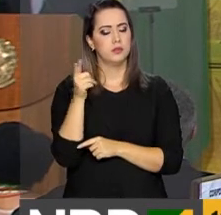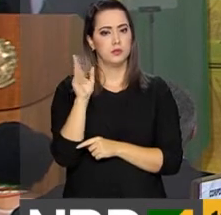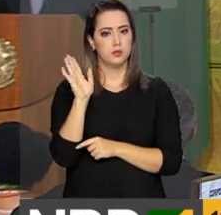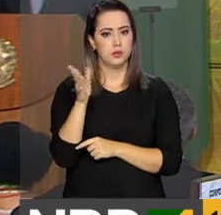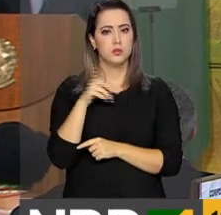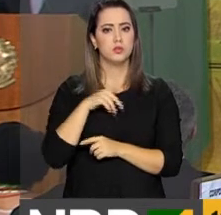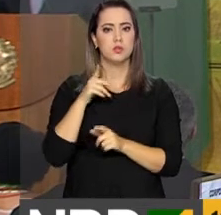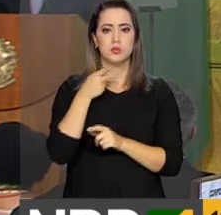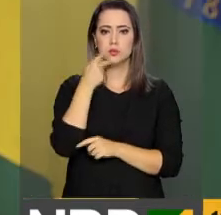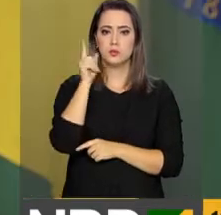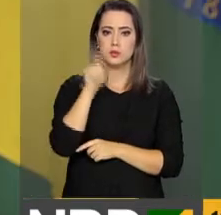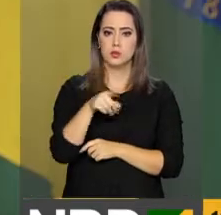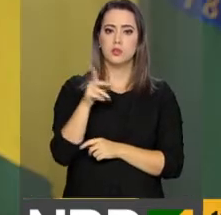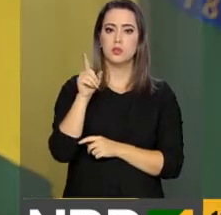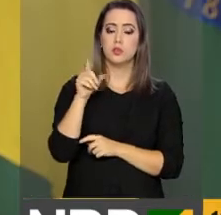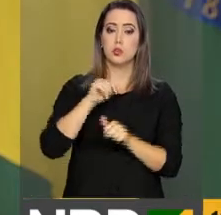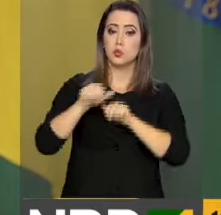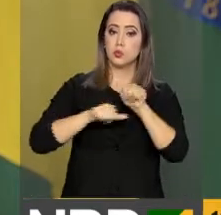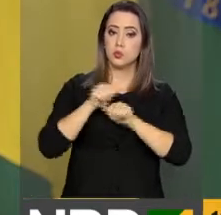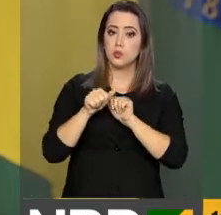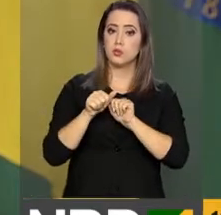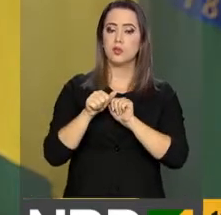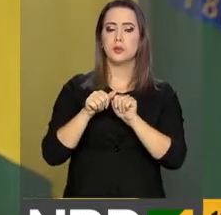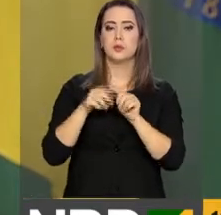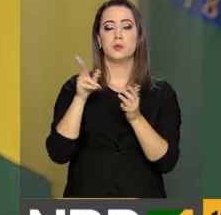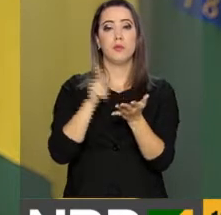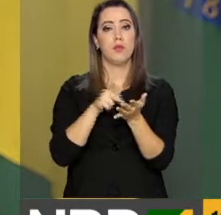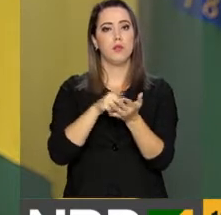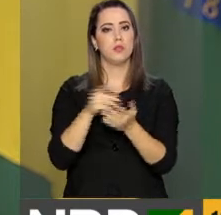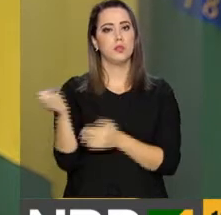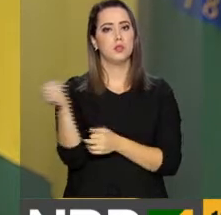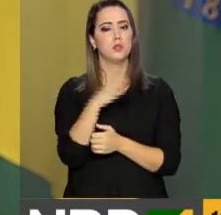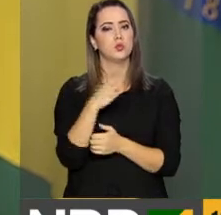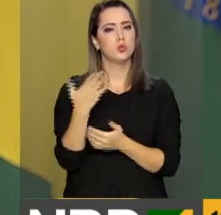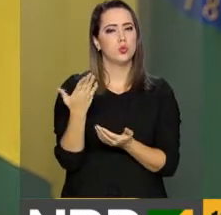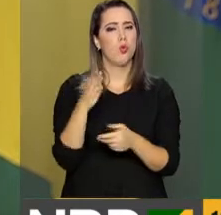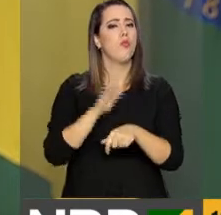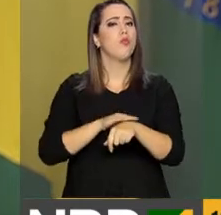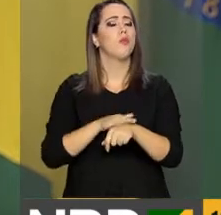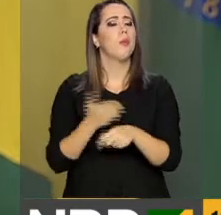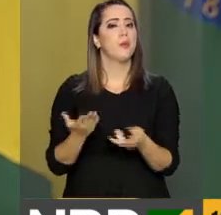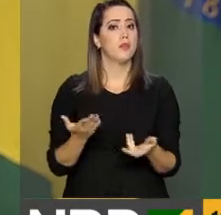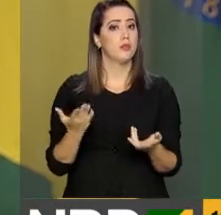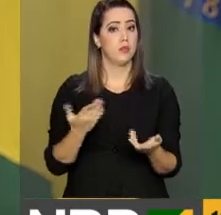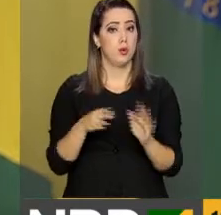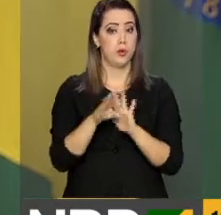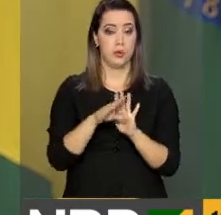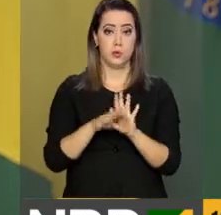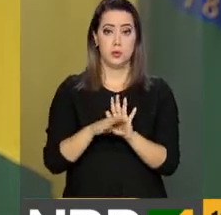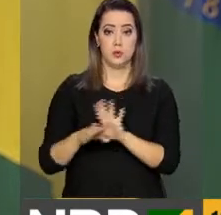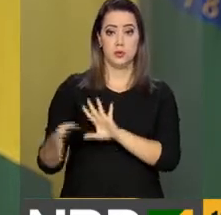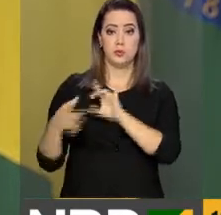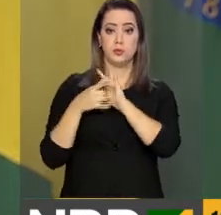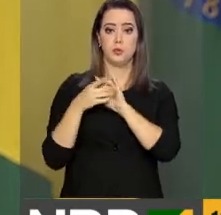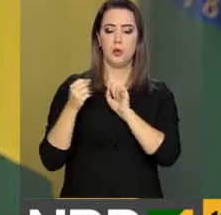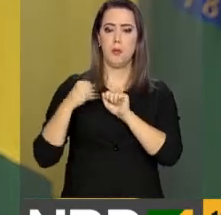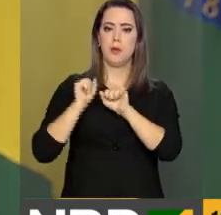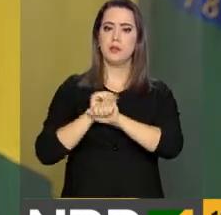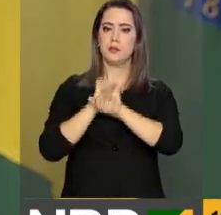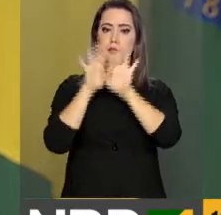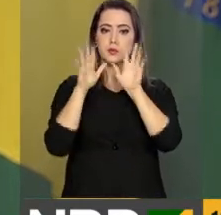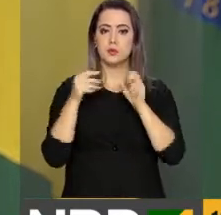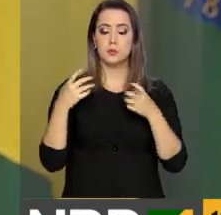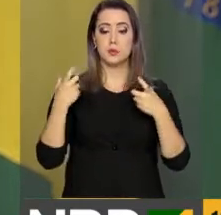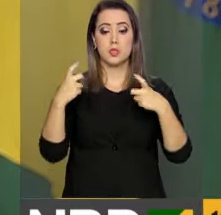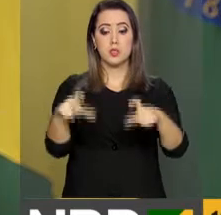nós estamos tratando exatamente disso, de mudar essa realidade. Um novo capítulo do programa, o Agro Mais Integridade, dá mais transparência ao